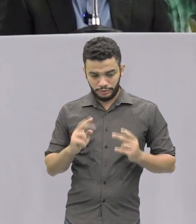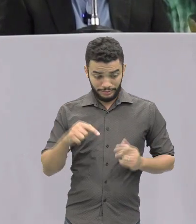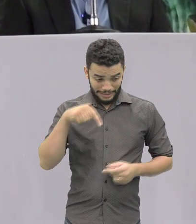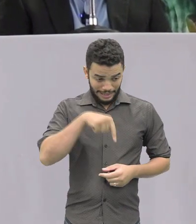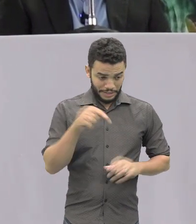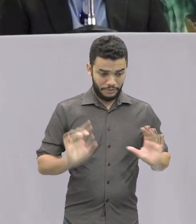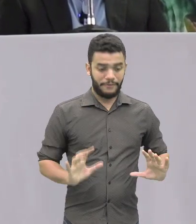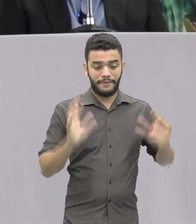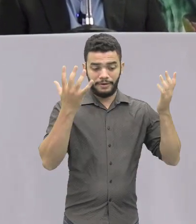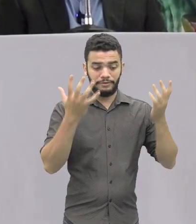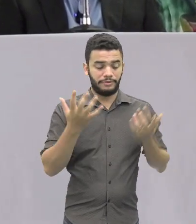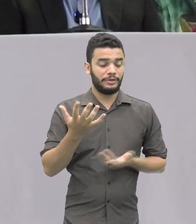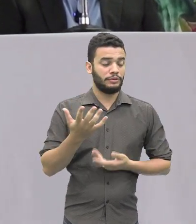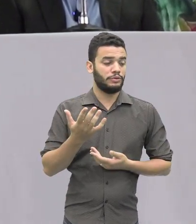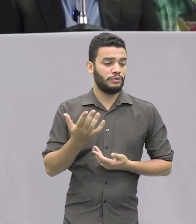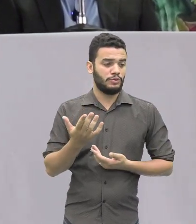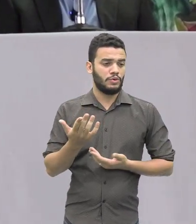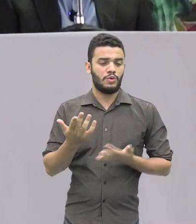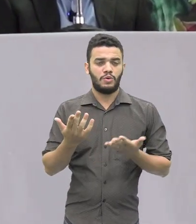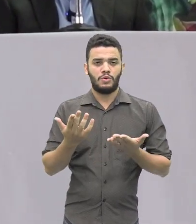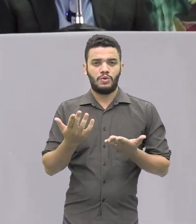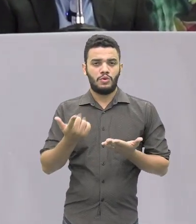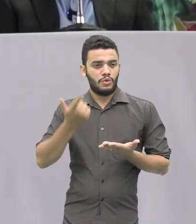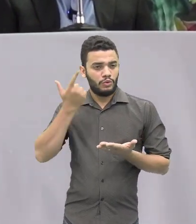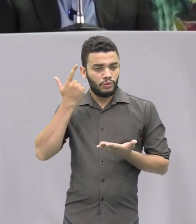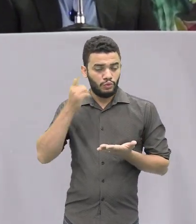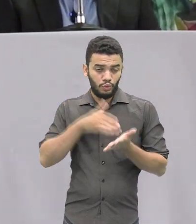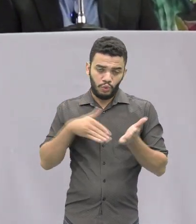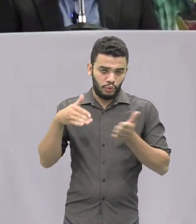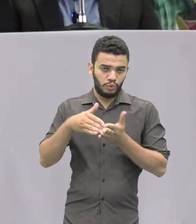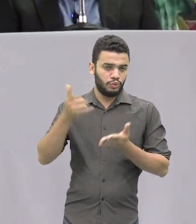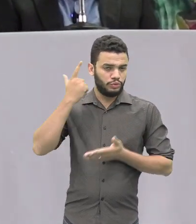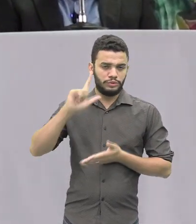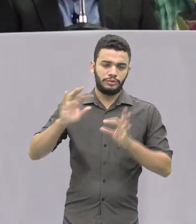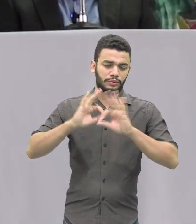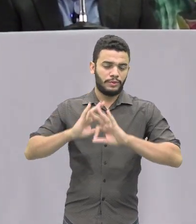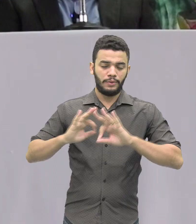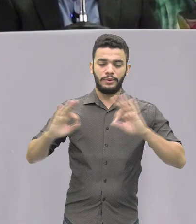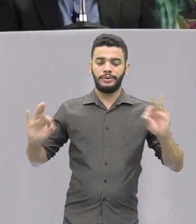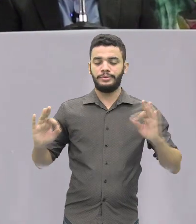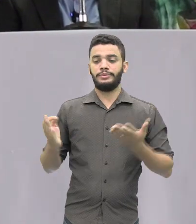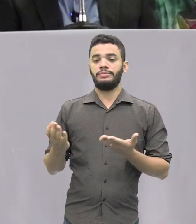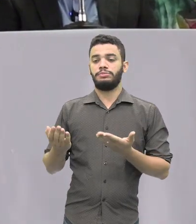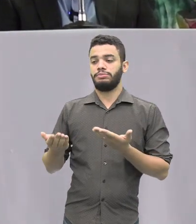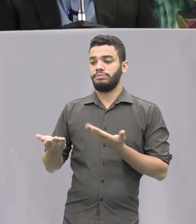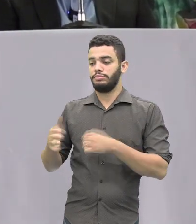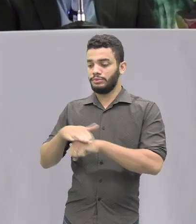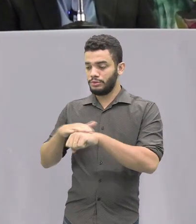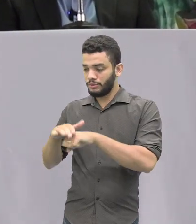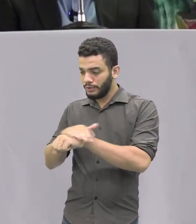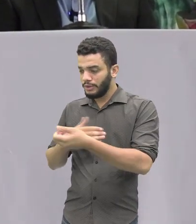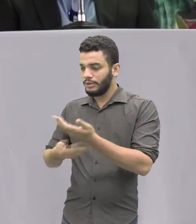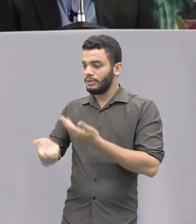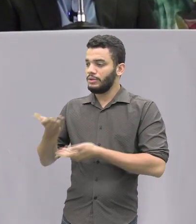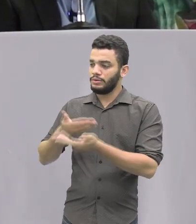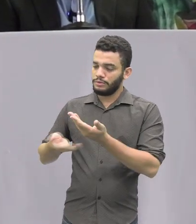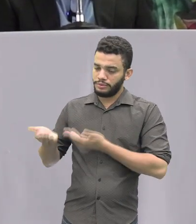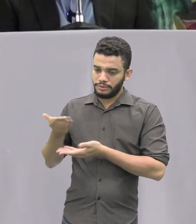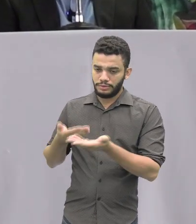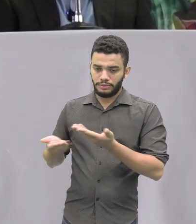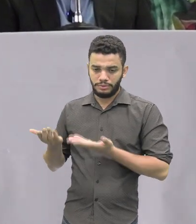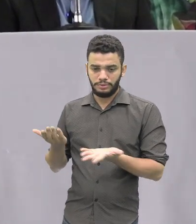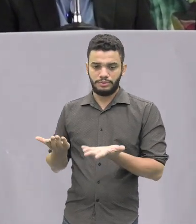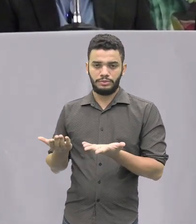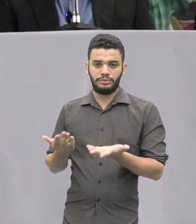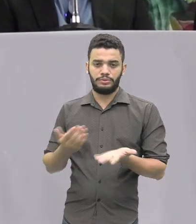todos os organizadores o ministério público o judiciário Assessoria a assistência social a